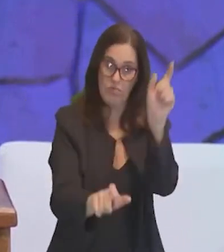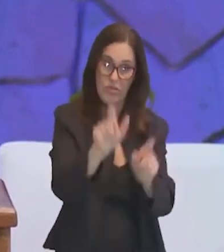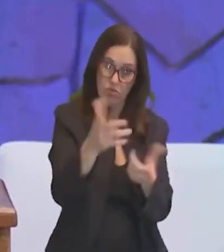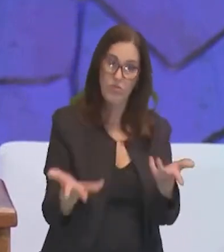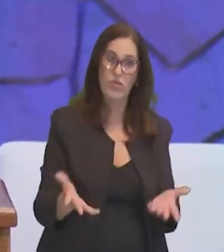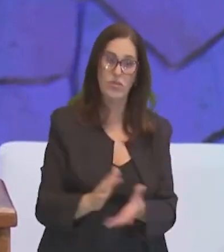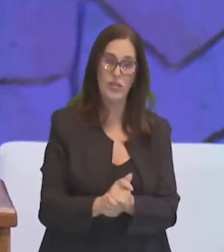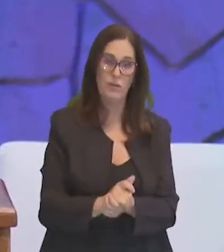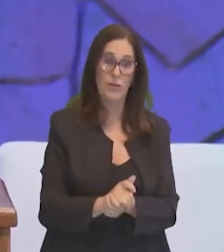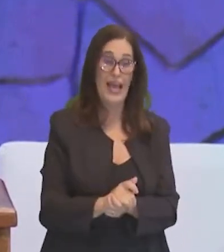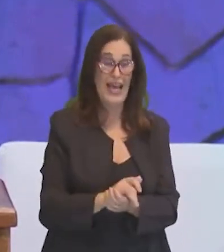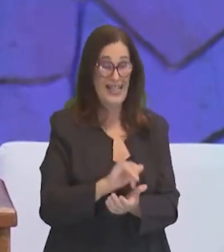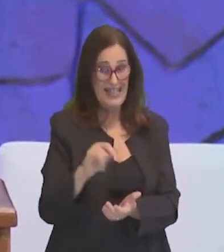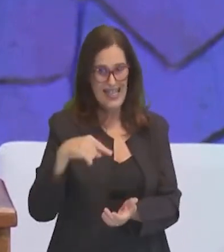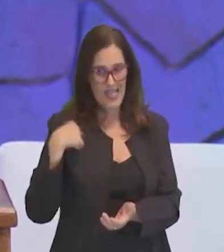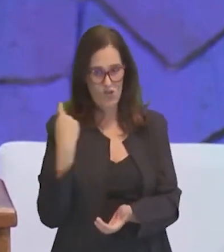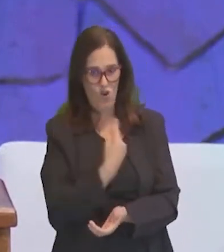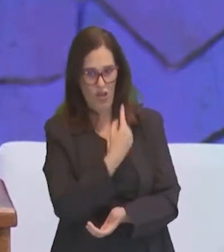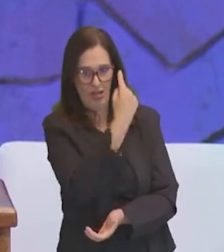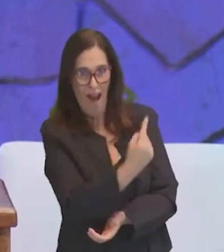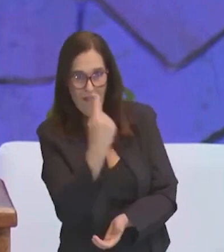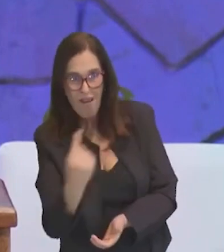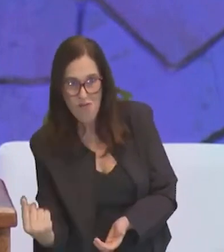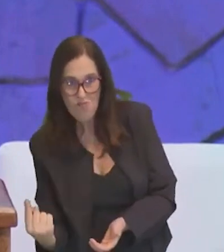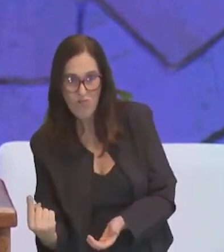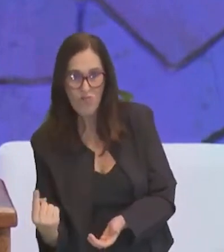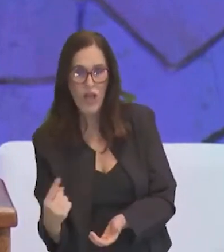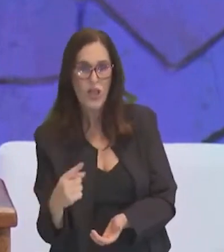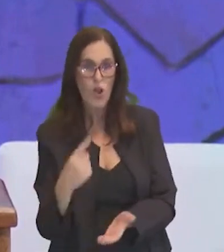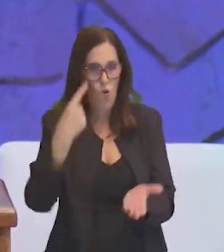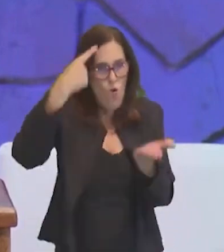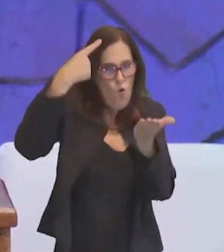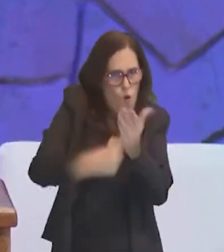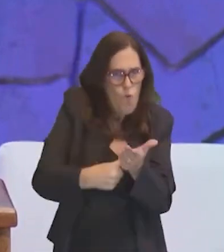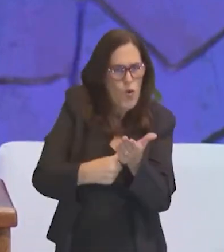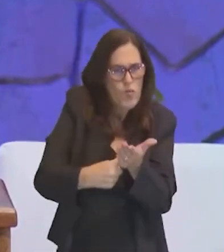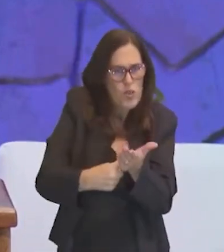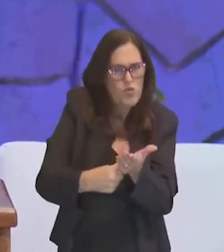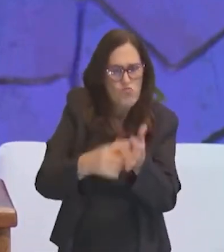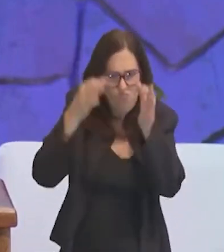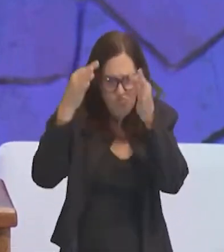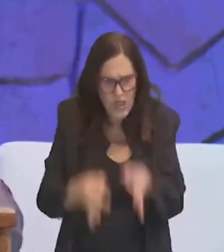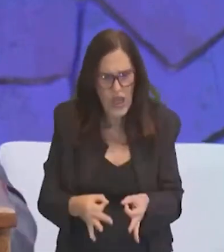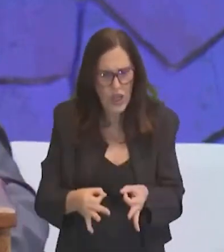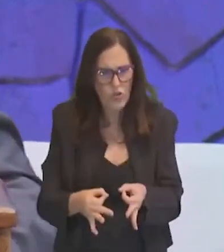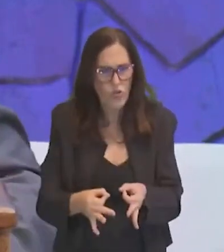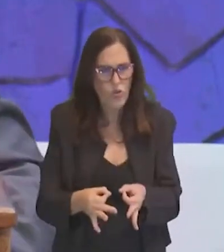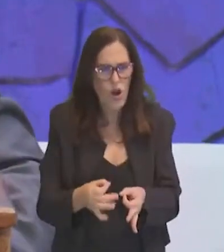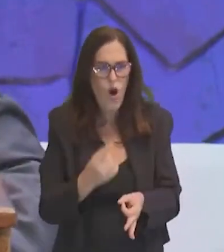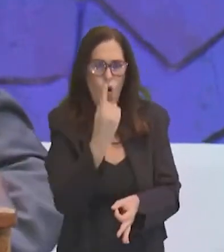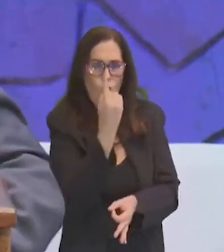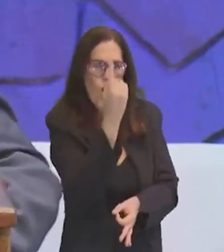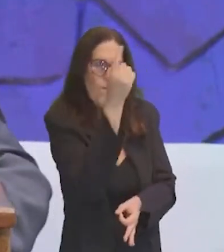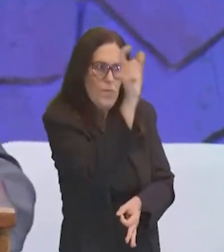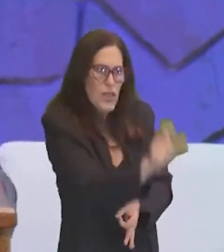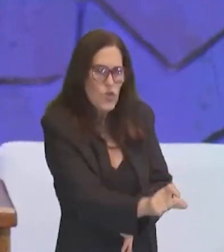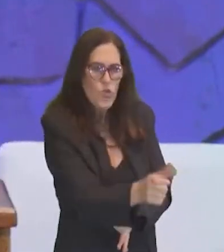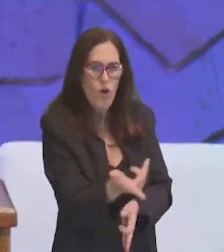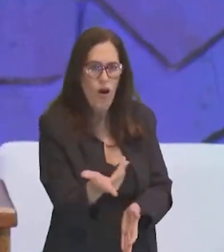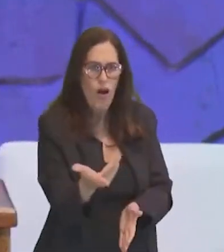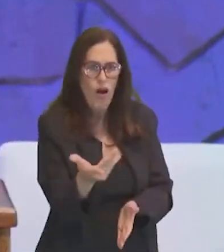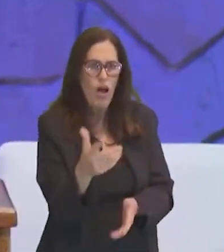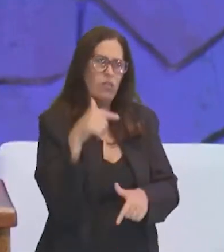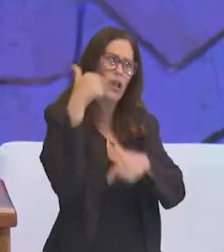E se cada um de nós tivéssemos esse compromisso firmado de falar para pelo menos uma pessoa, seja